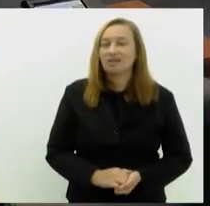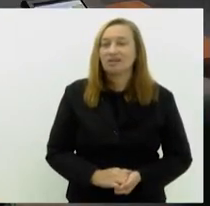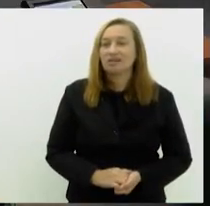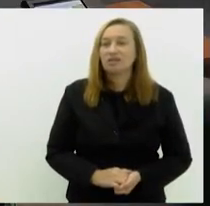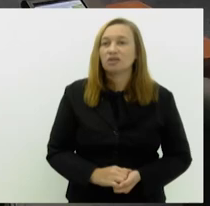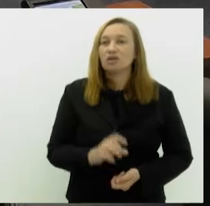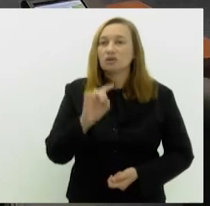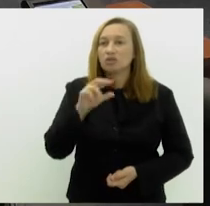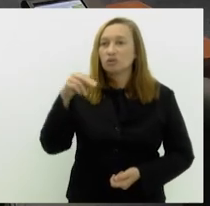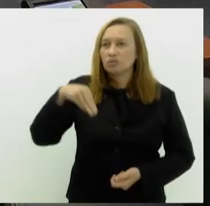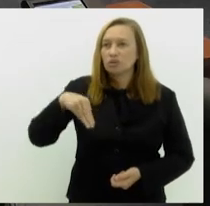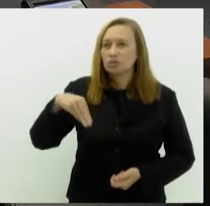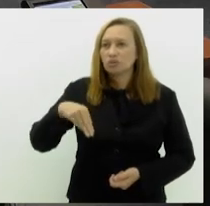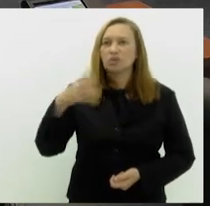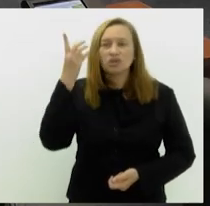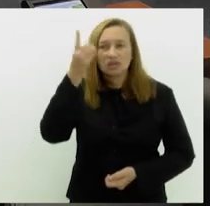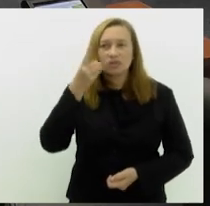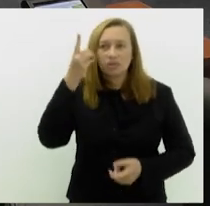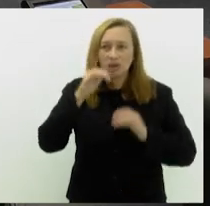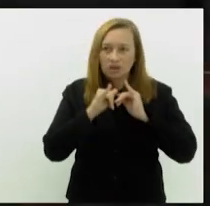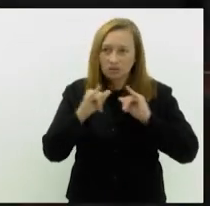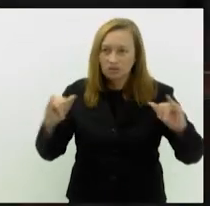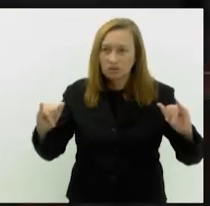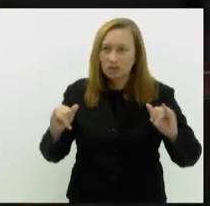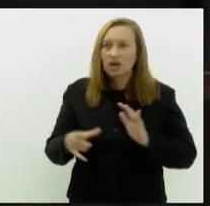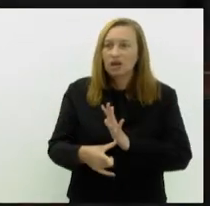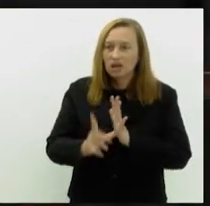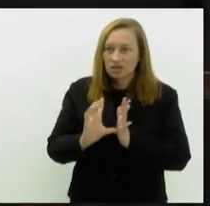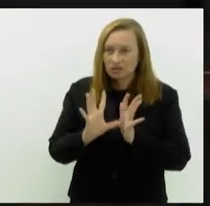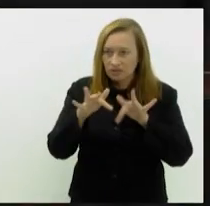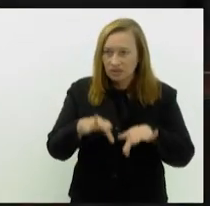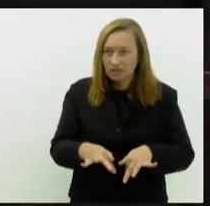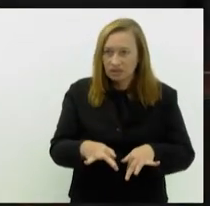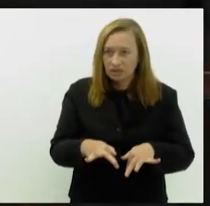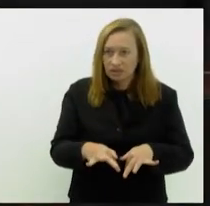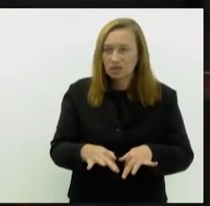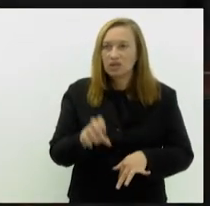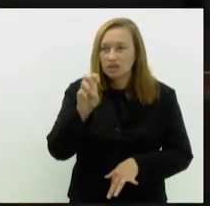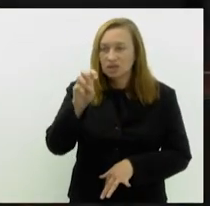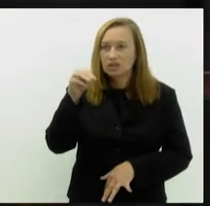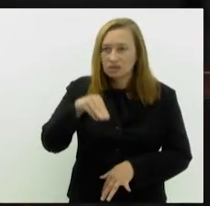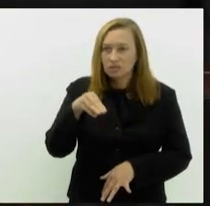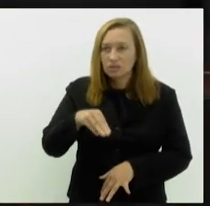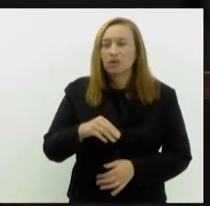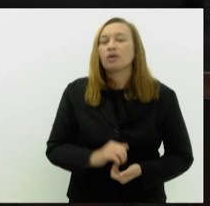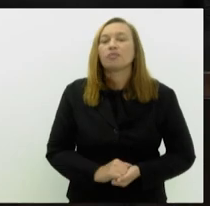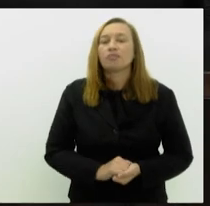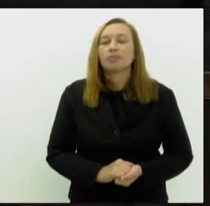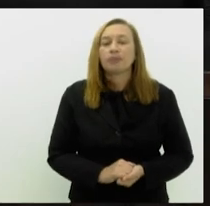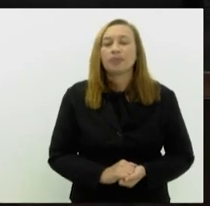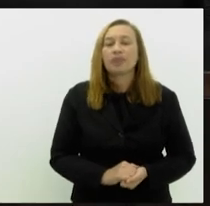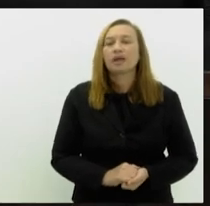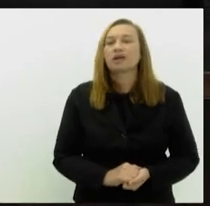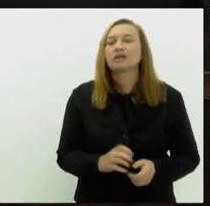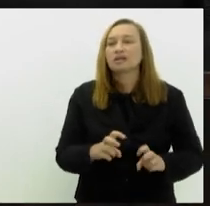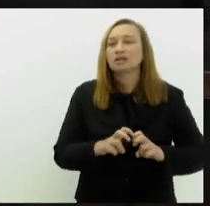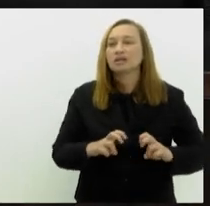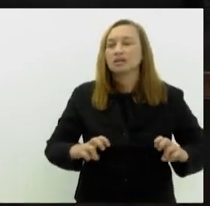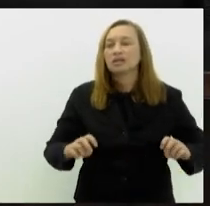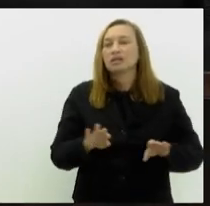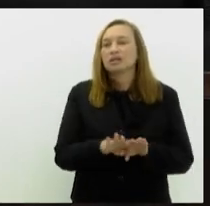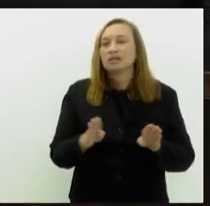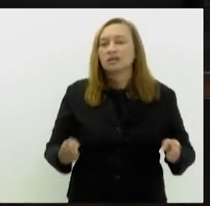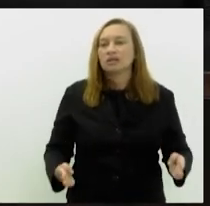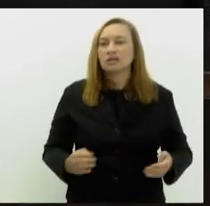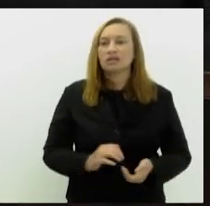Só um minuto, deputado, que eu preciso anunciar antes de encerrar a sessão. E faltam só 5 minutos para encerrar. Há sobre a mesa o